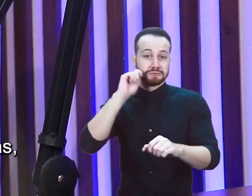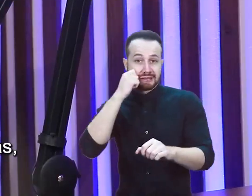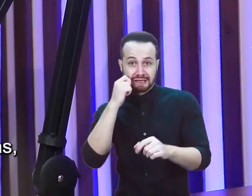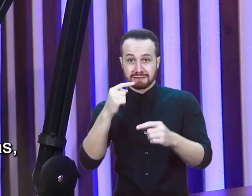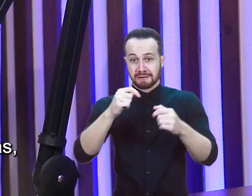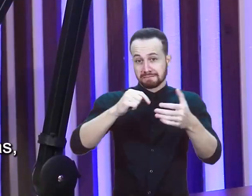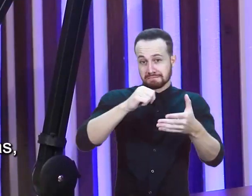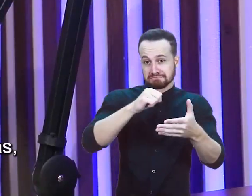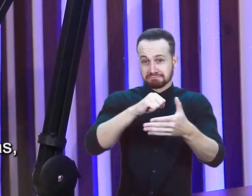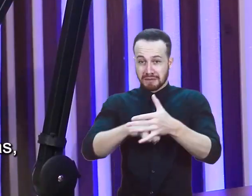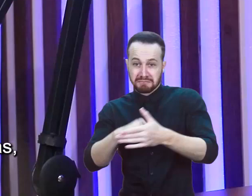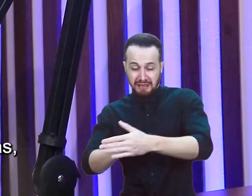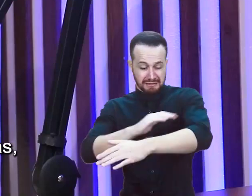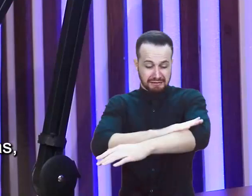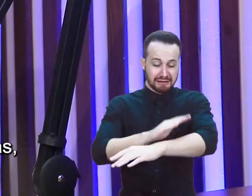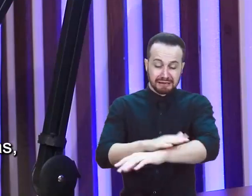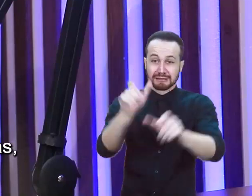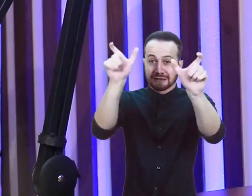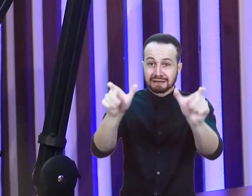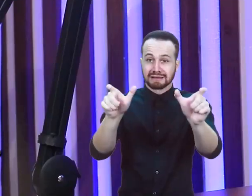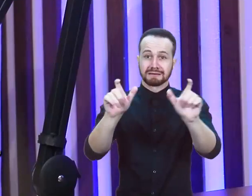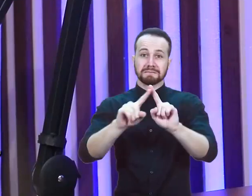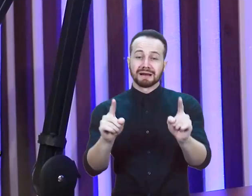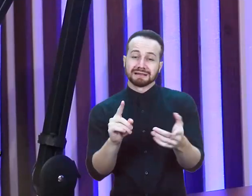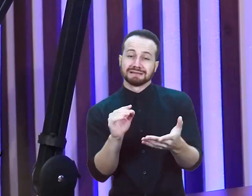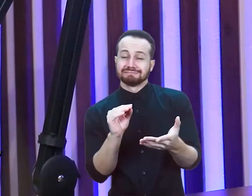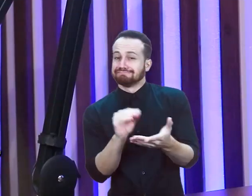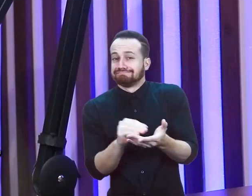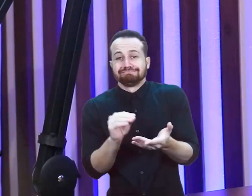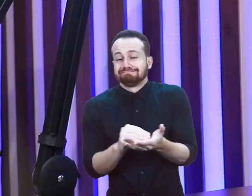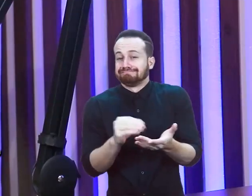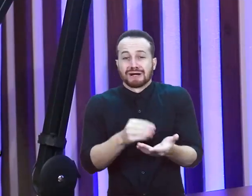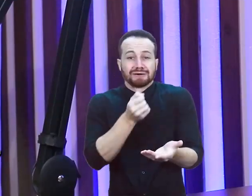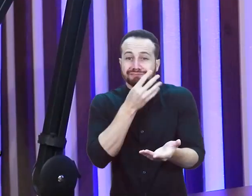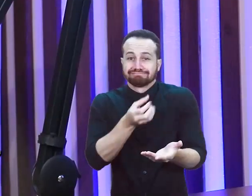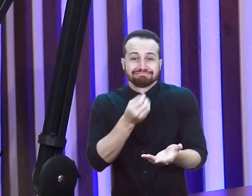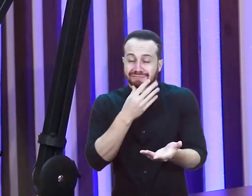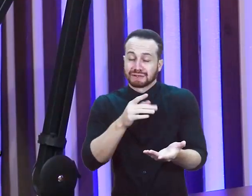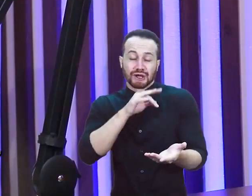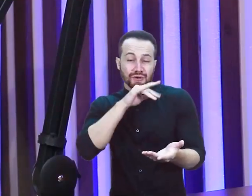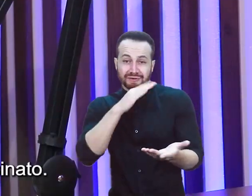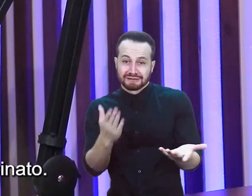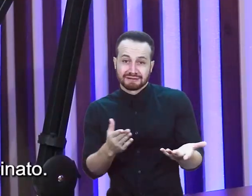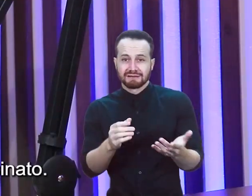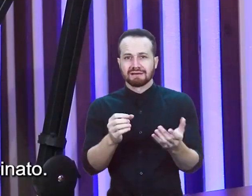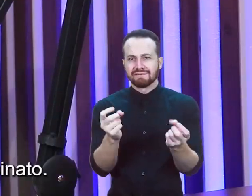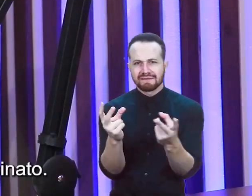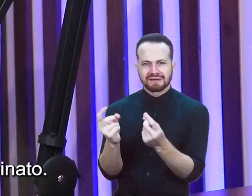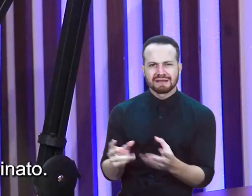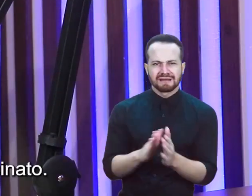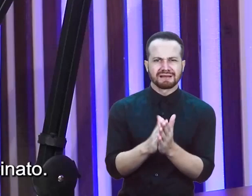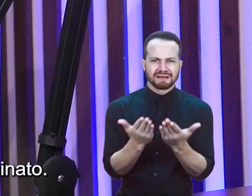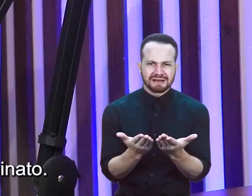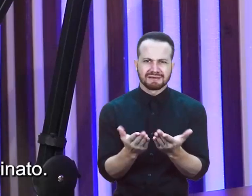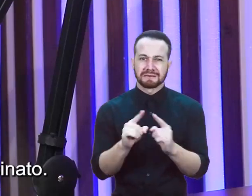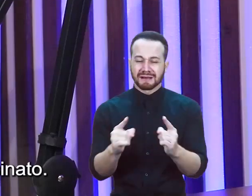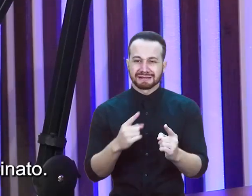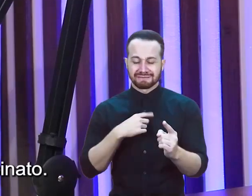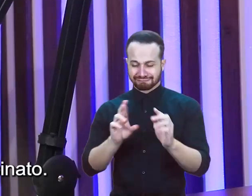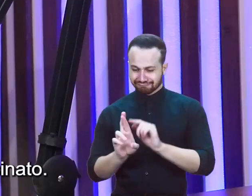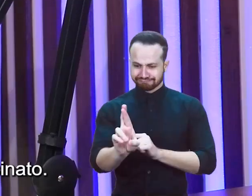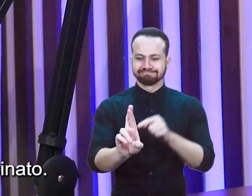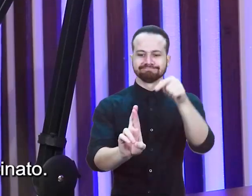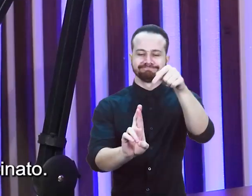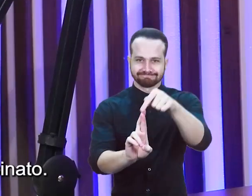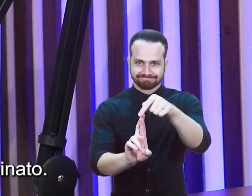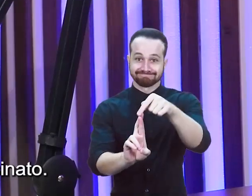pessoas, poucas, mas tem, ganhando dinheiro com esse discurso, vendendo seus livros, mas não estão na ponta, não